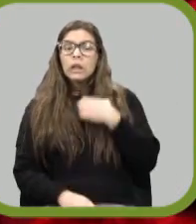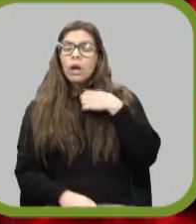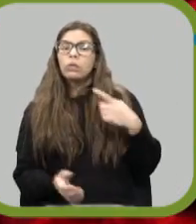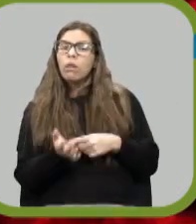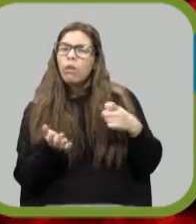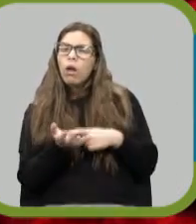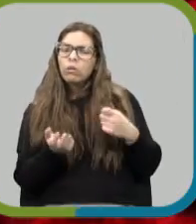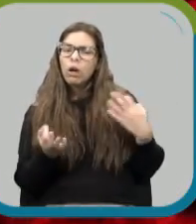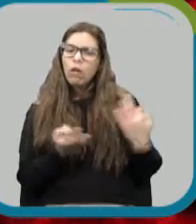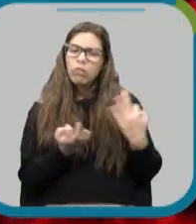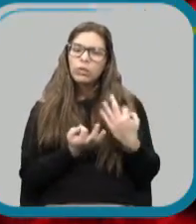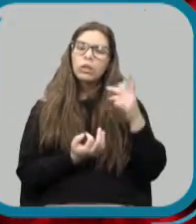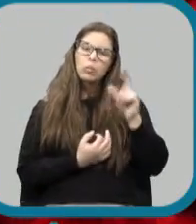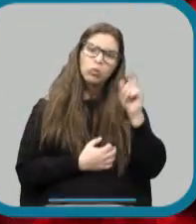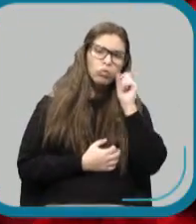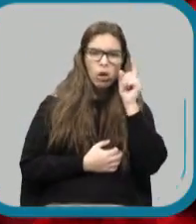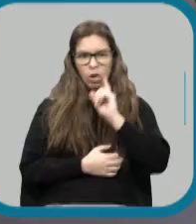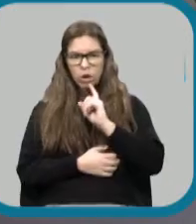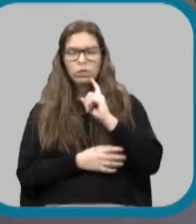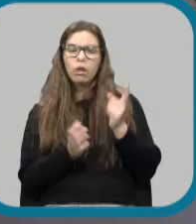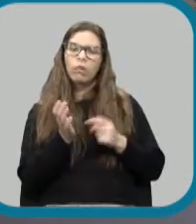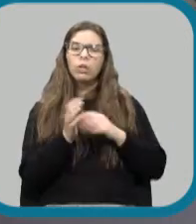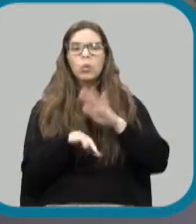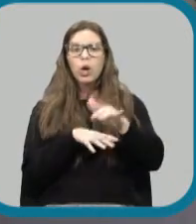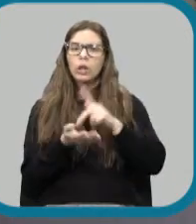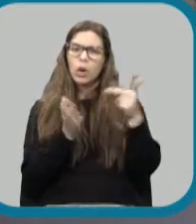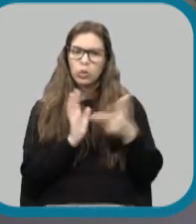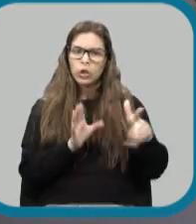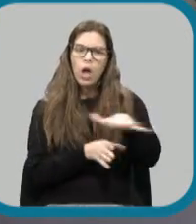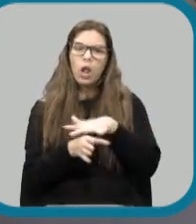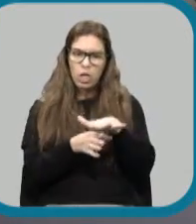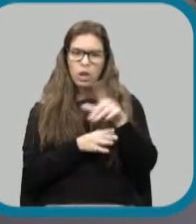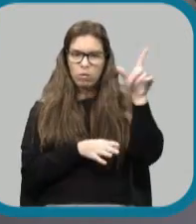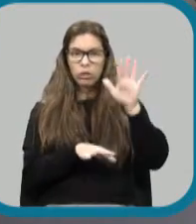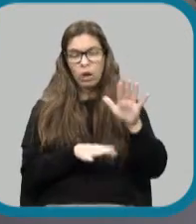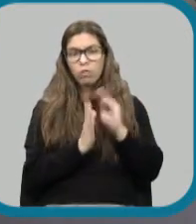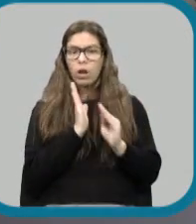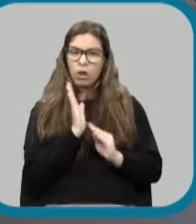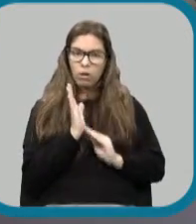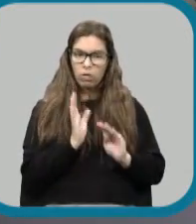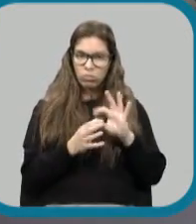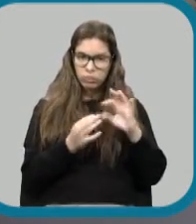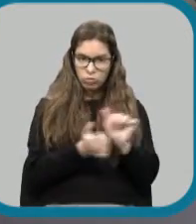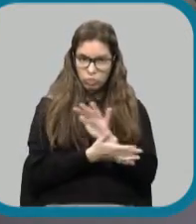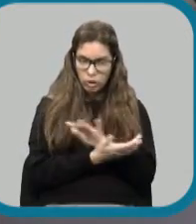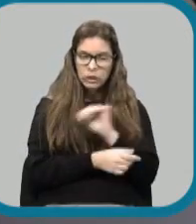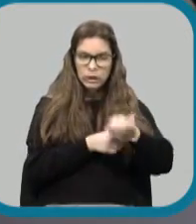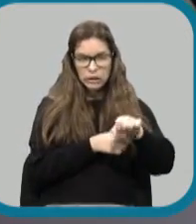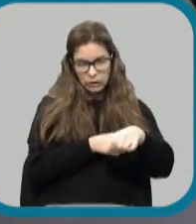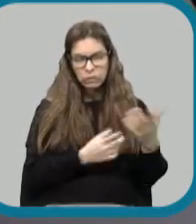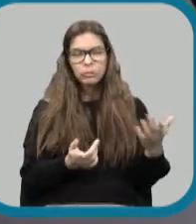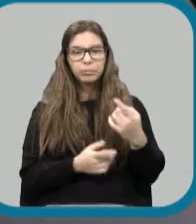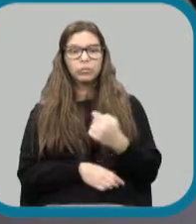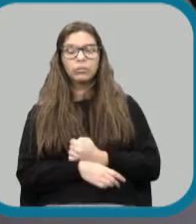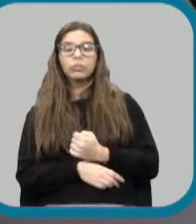se apercebeu que existia ali uma lacuna de género na tecnologia, porque ela estava na redação na altura quando isso aconteceu? Sim, eu acho que a